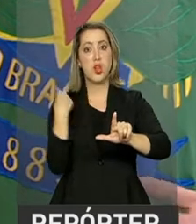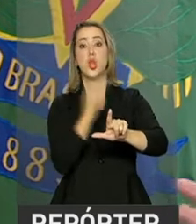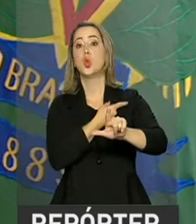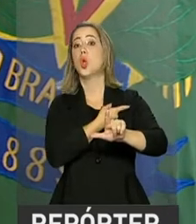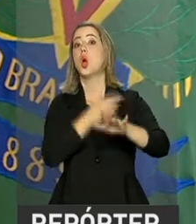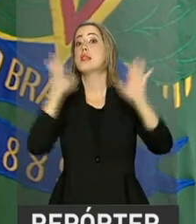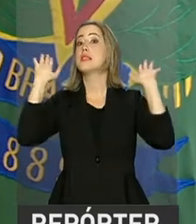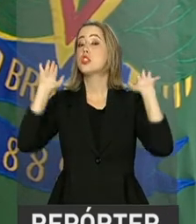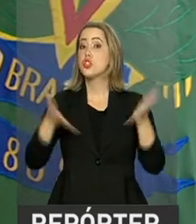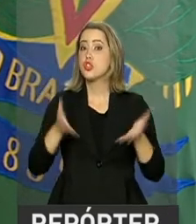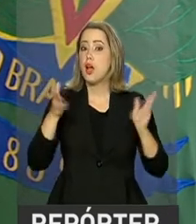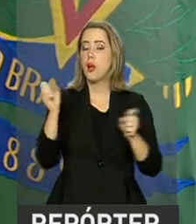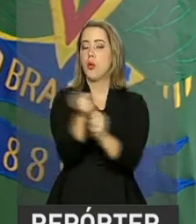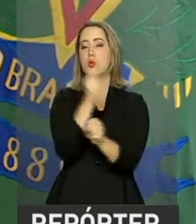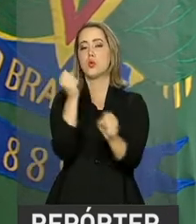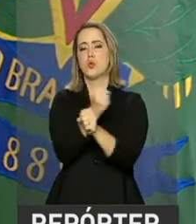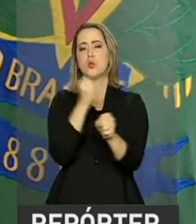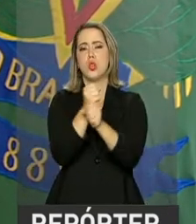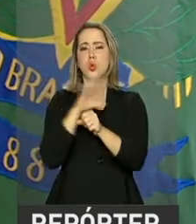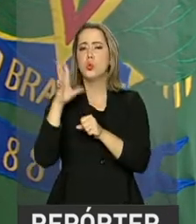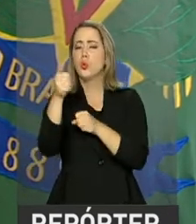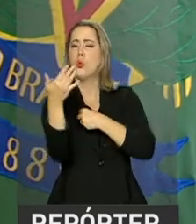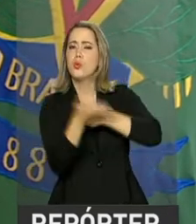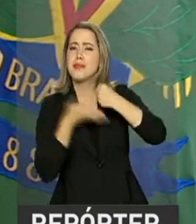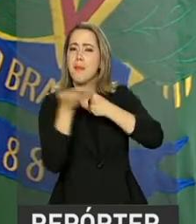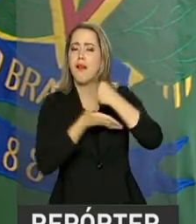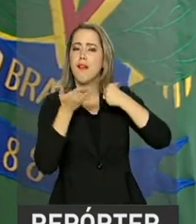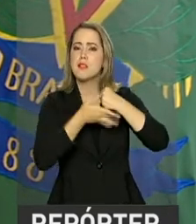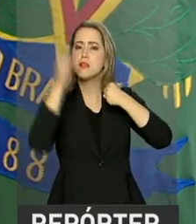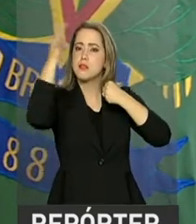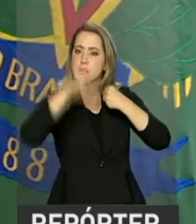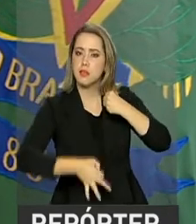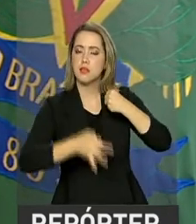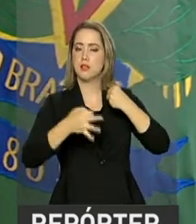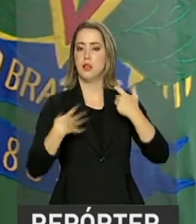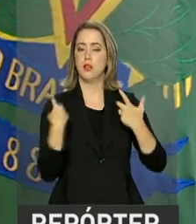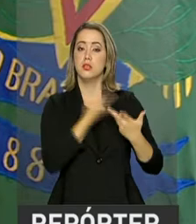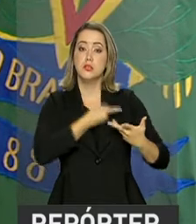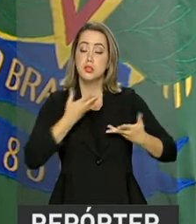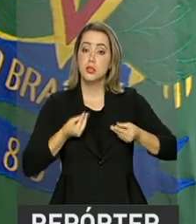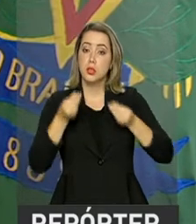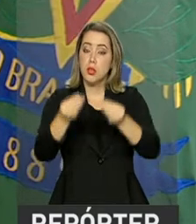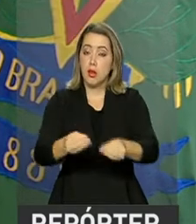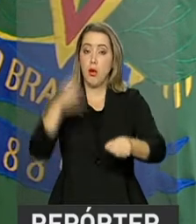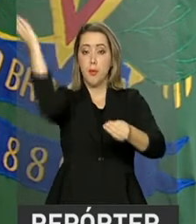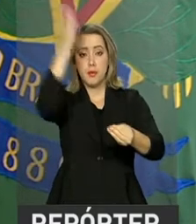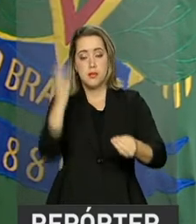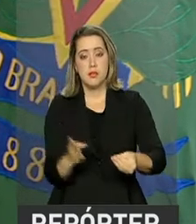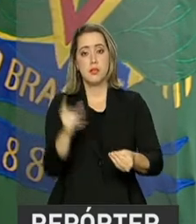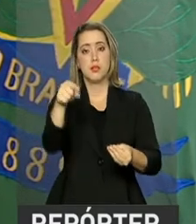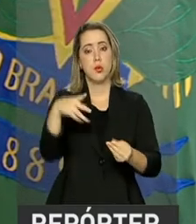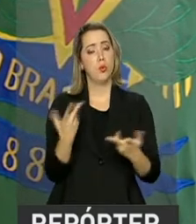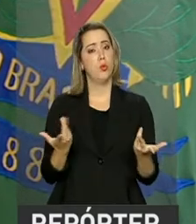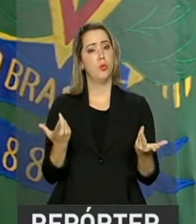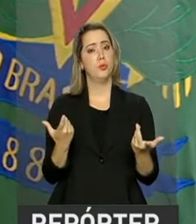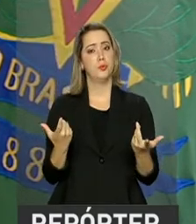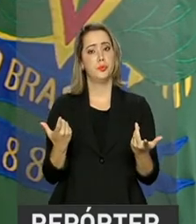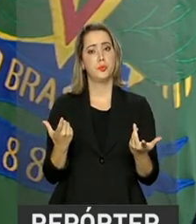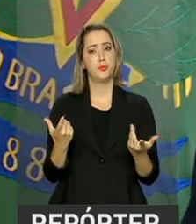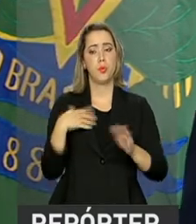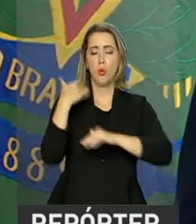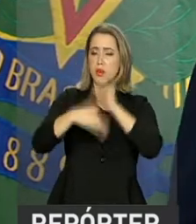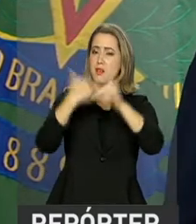todos construindo pilares muito sólidos para garantir ao Brasil um padrão